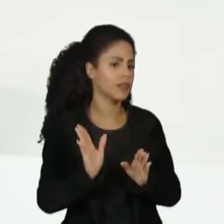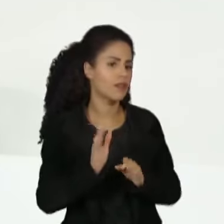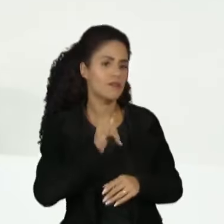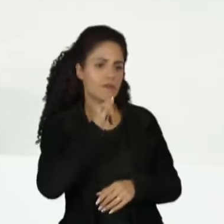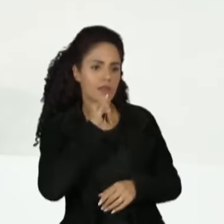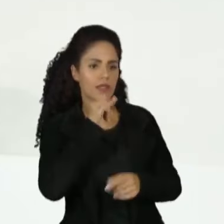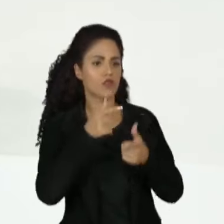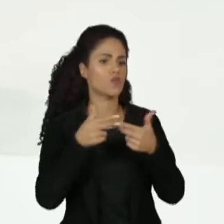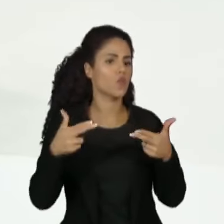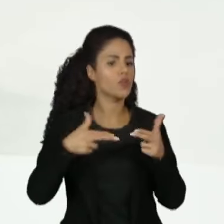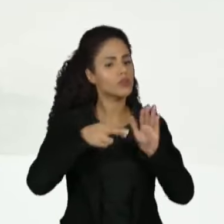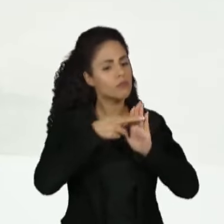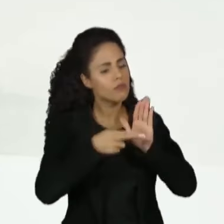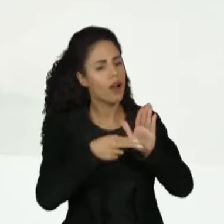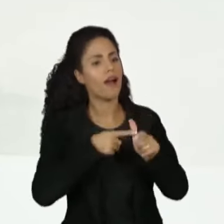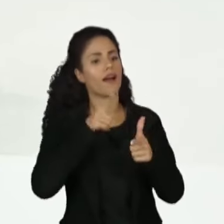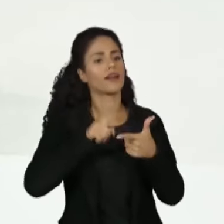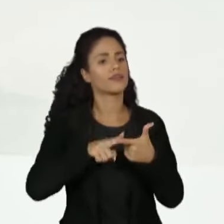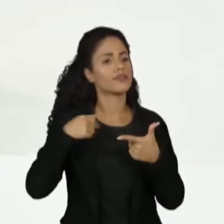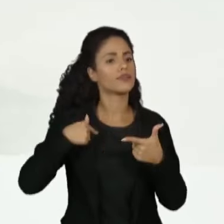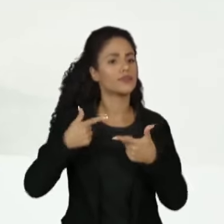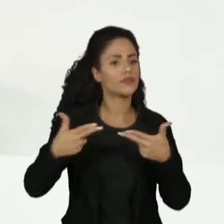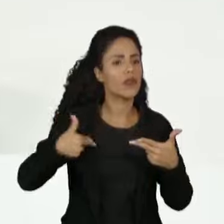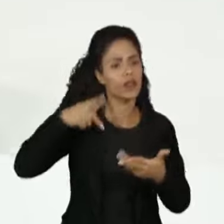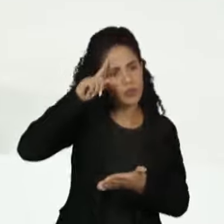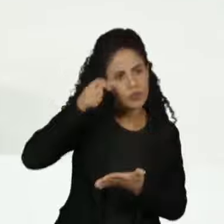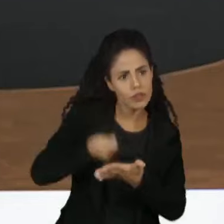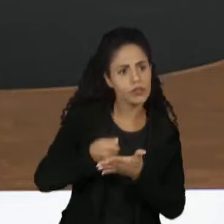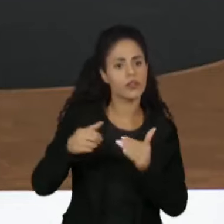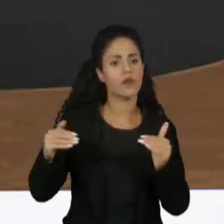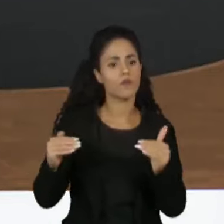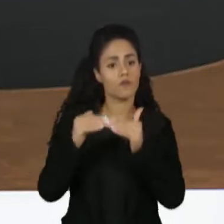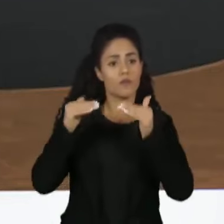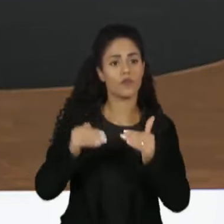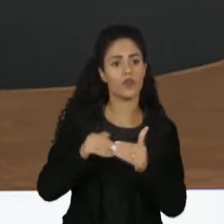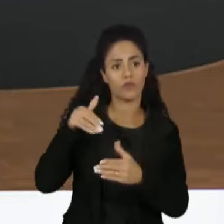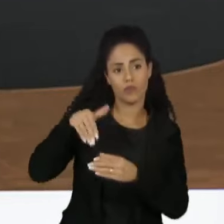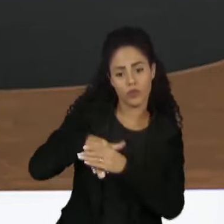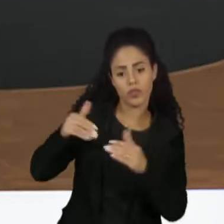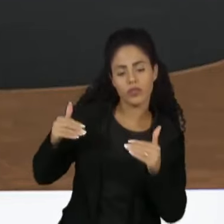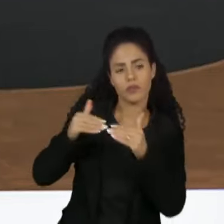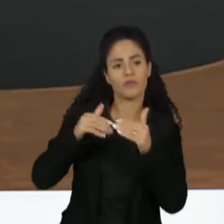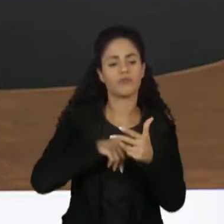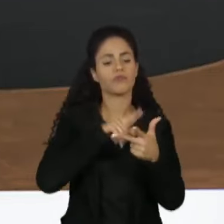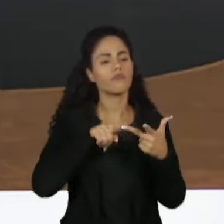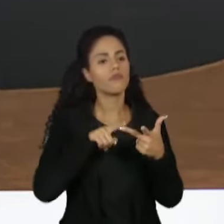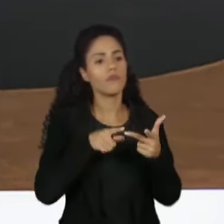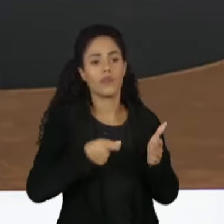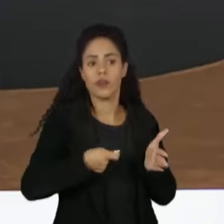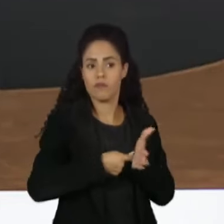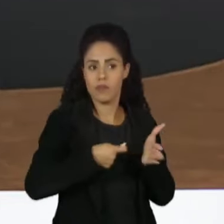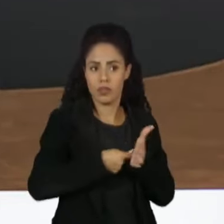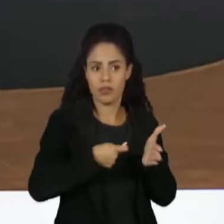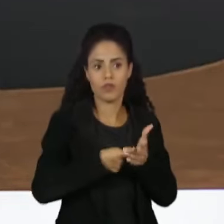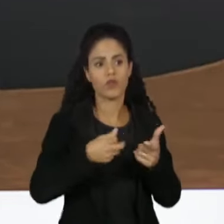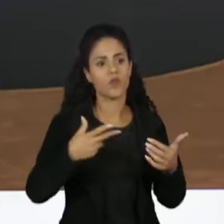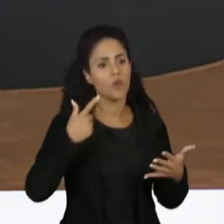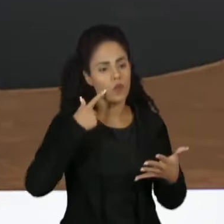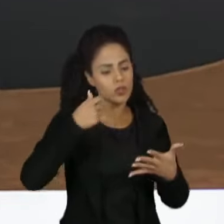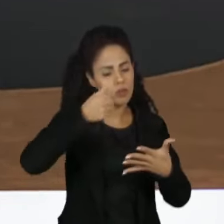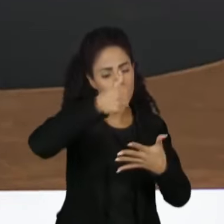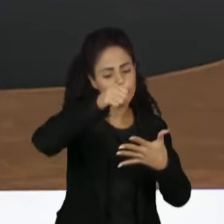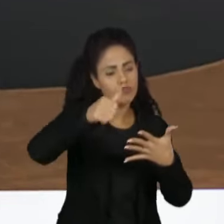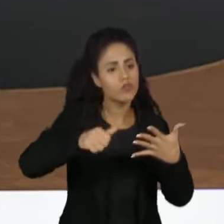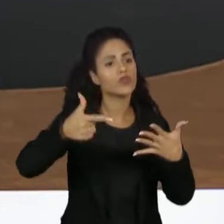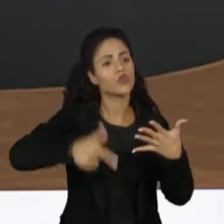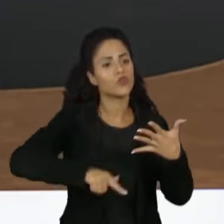de prerrogativas, a respeito de limitação de decisão monocrática. Tem uma pressão grande por revisão de